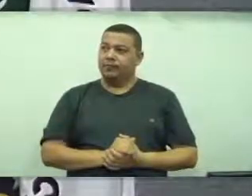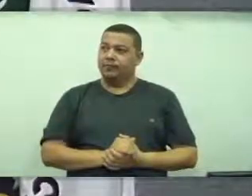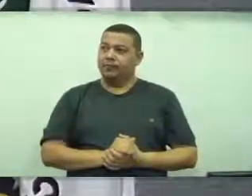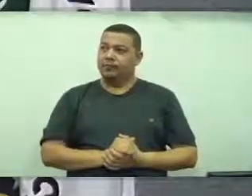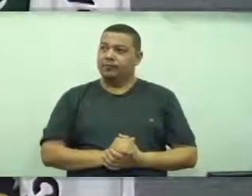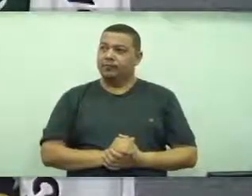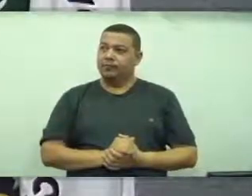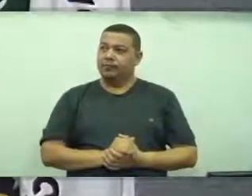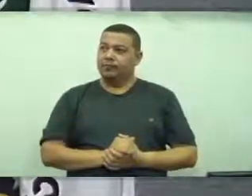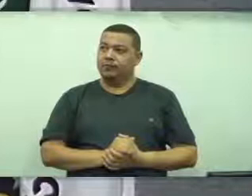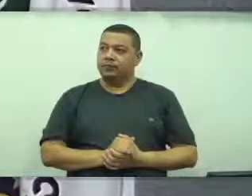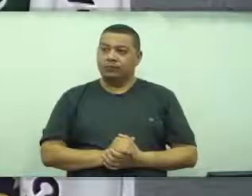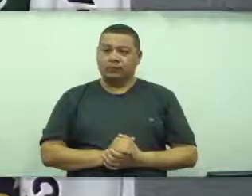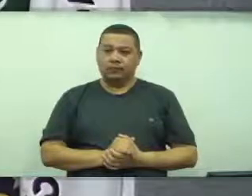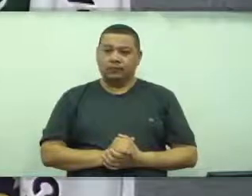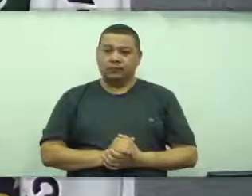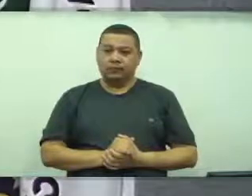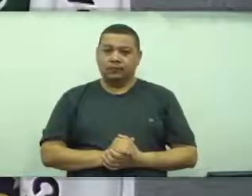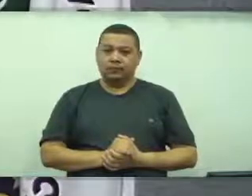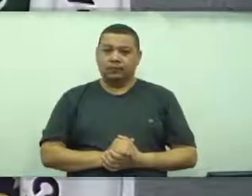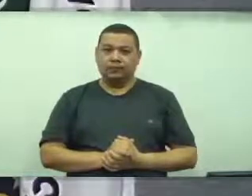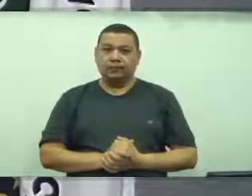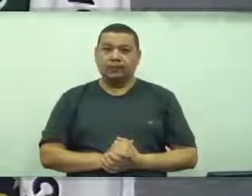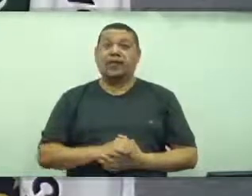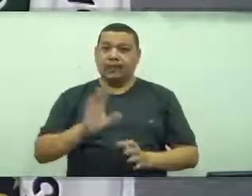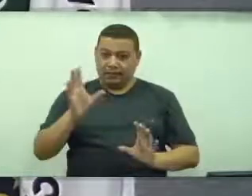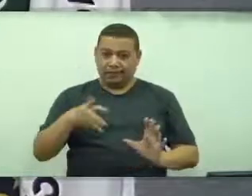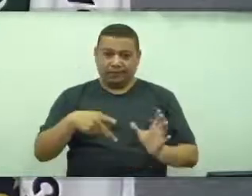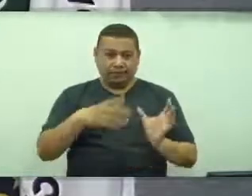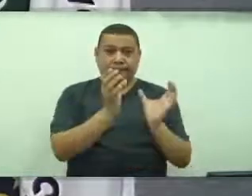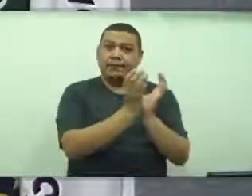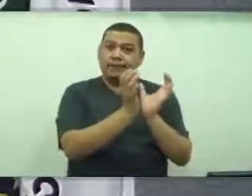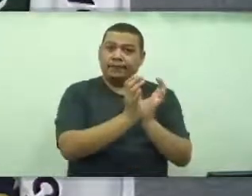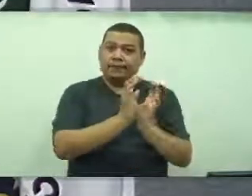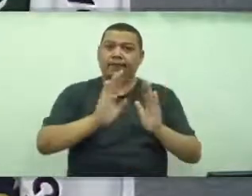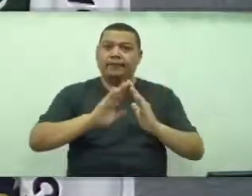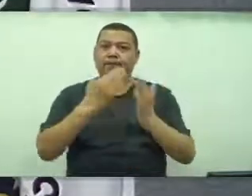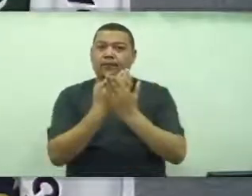na entrega de kits escolares, os kits